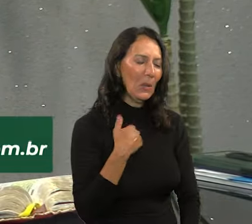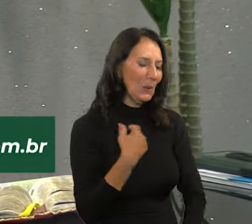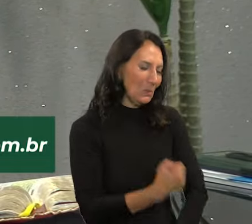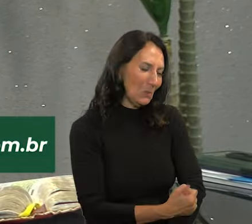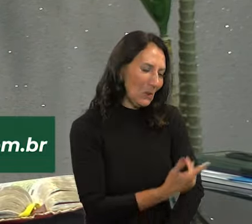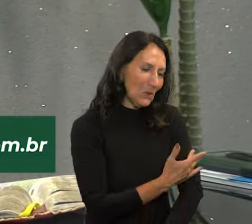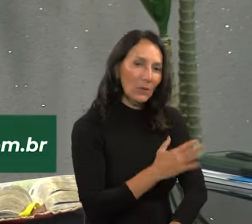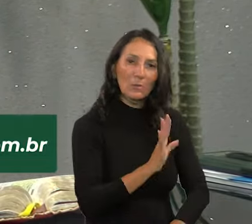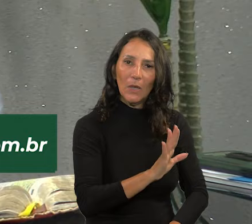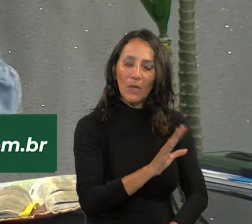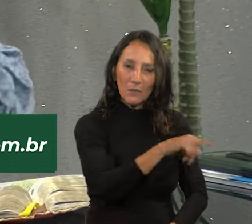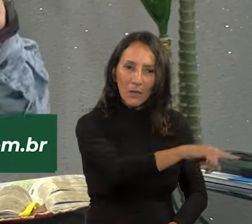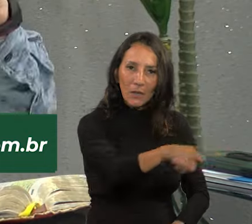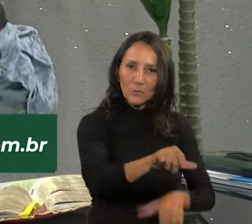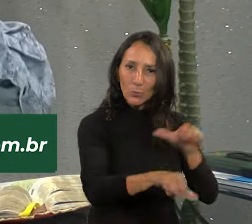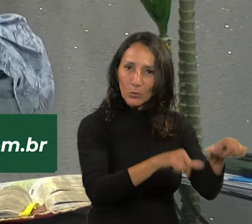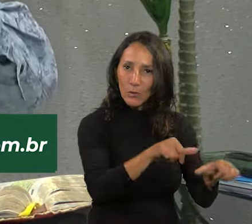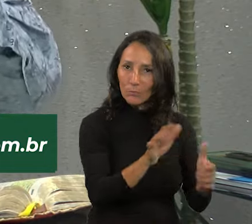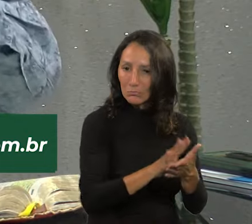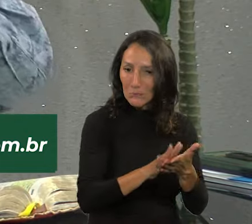asilo? Eu vou